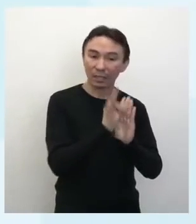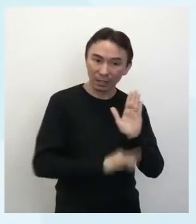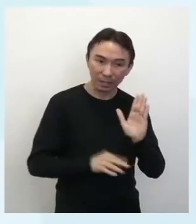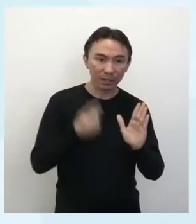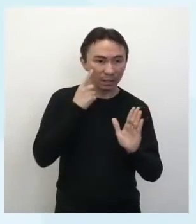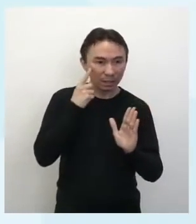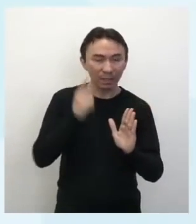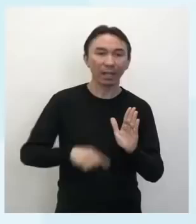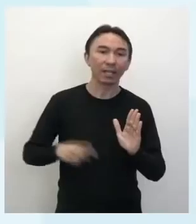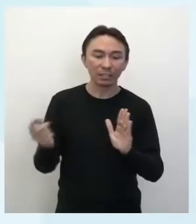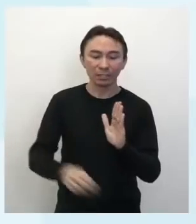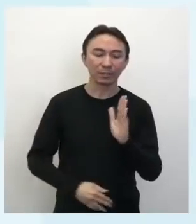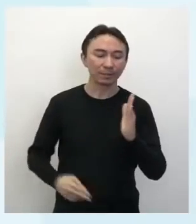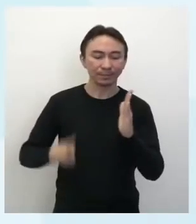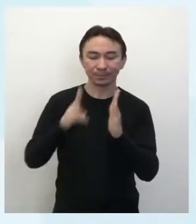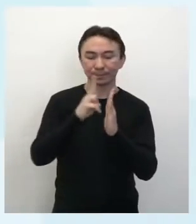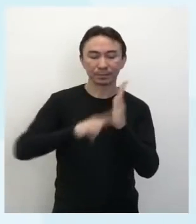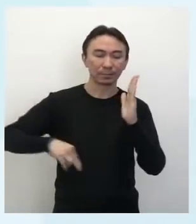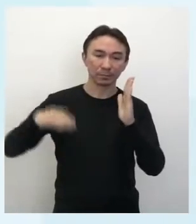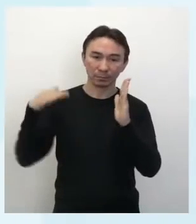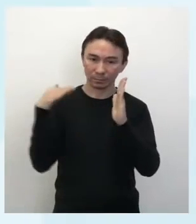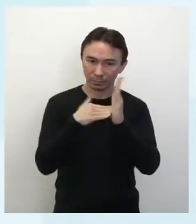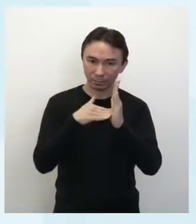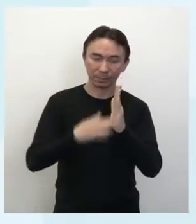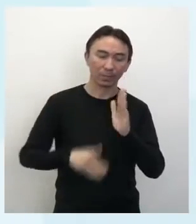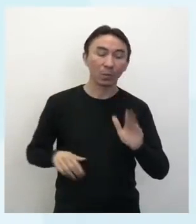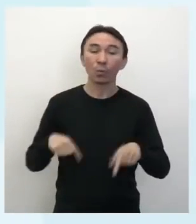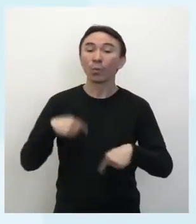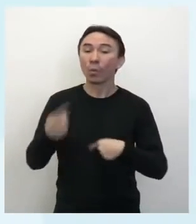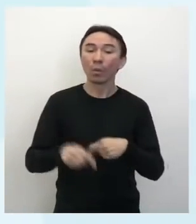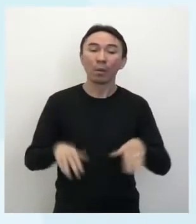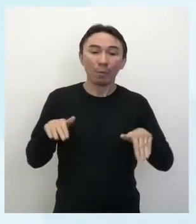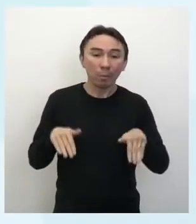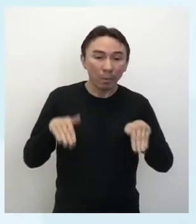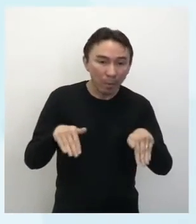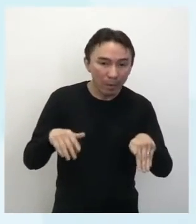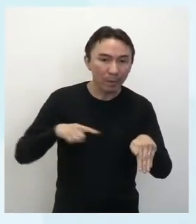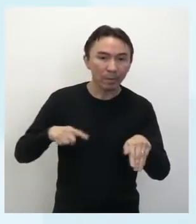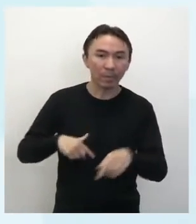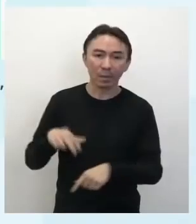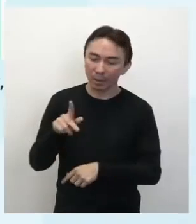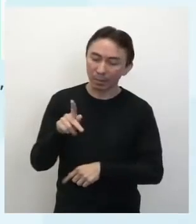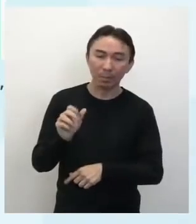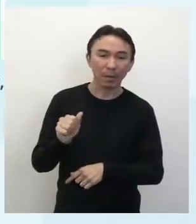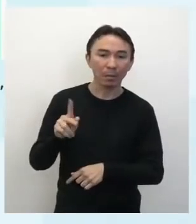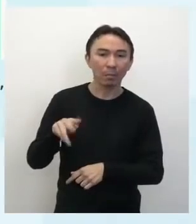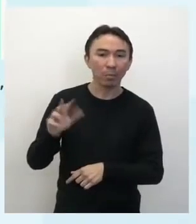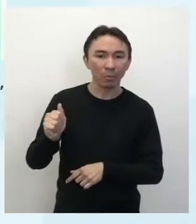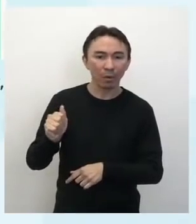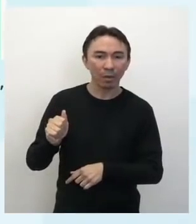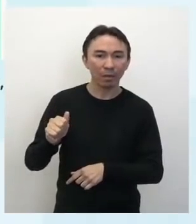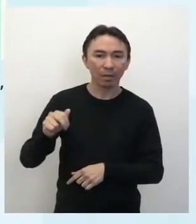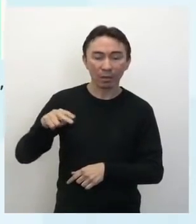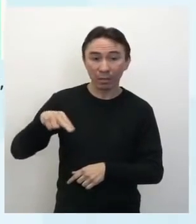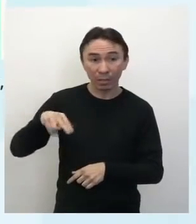Zealand, um sobre Austrália e outro sobre Papua New Guinea, né, e aí a pergunta para vocês